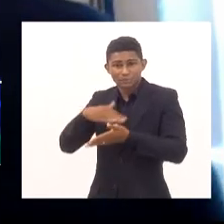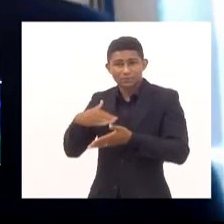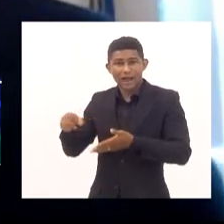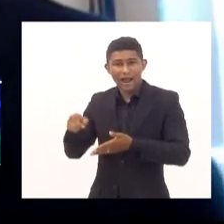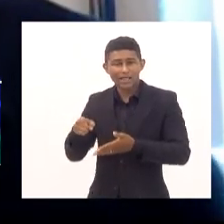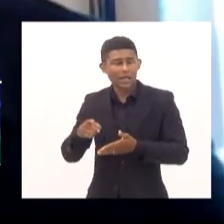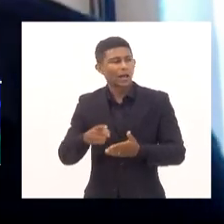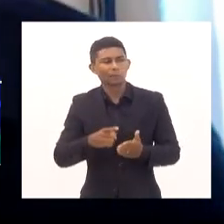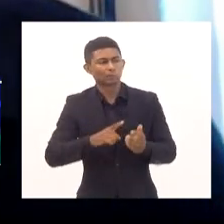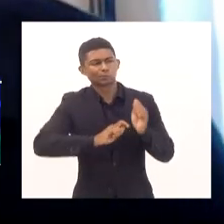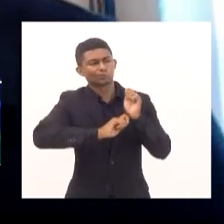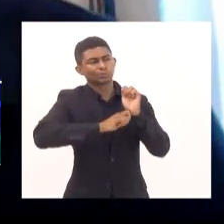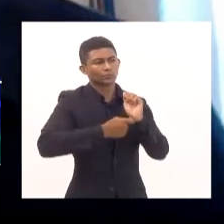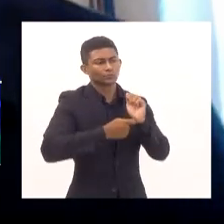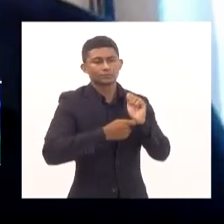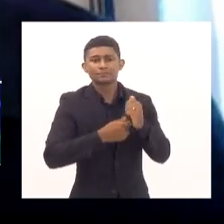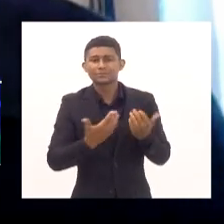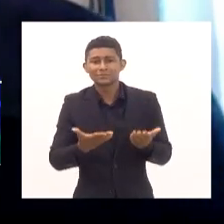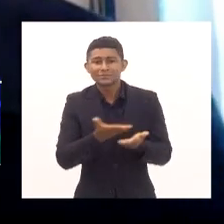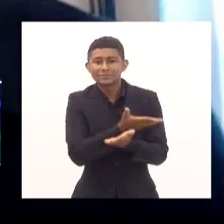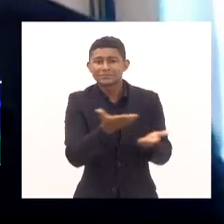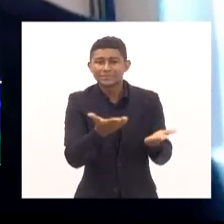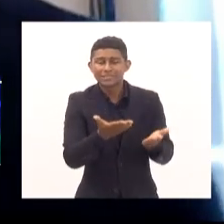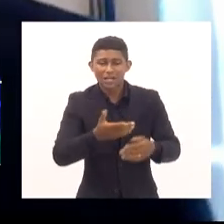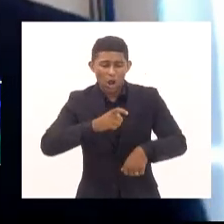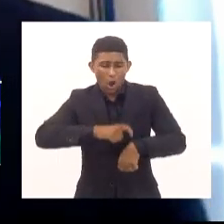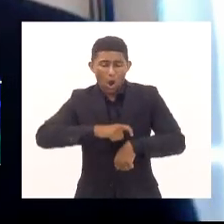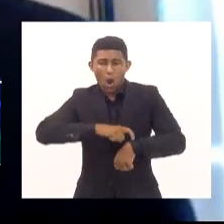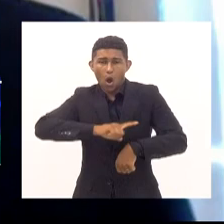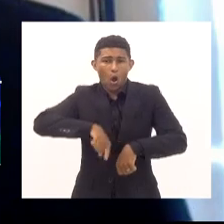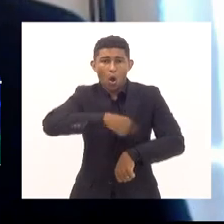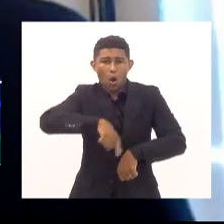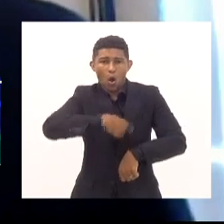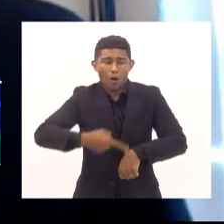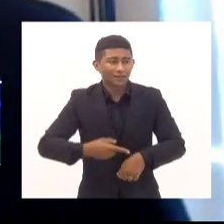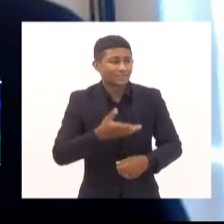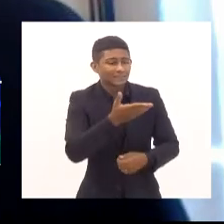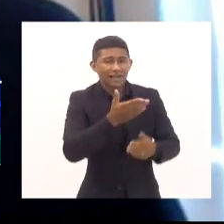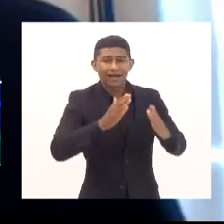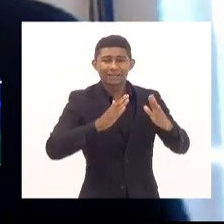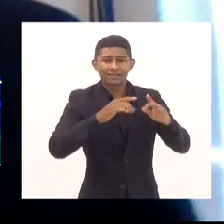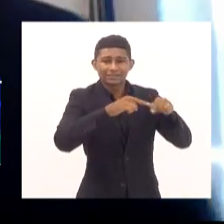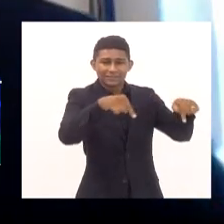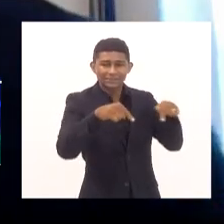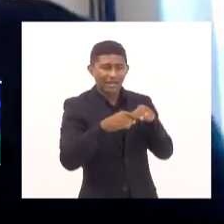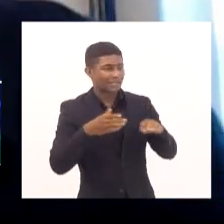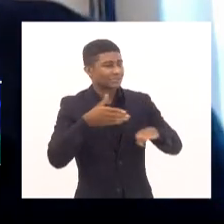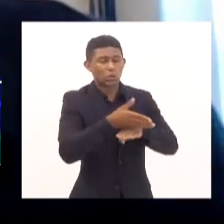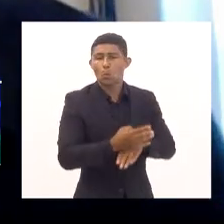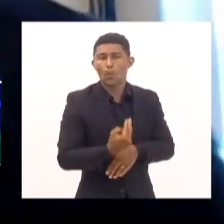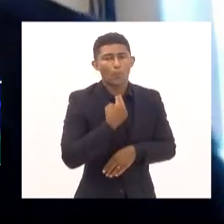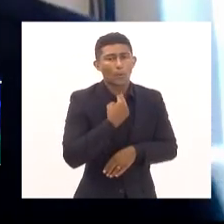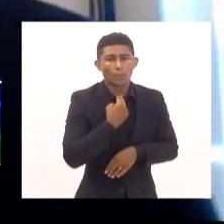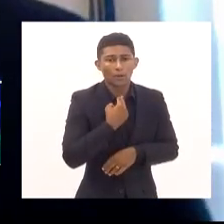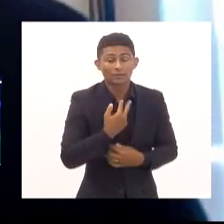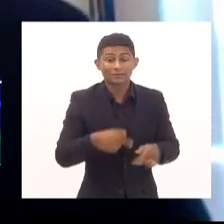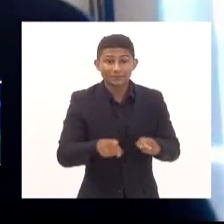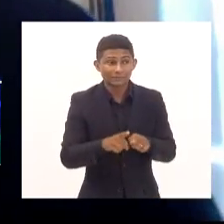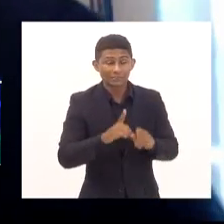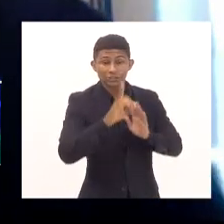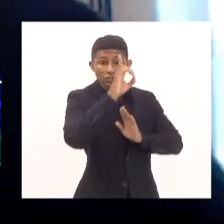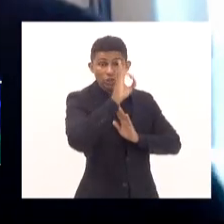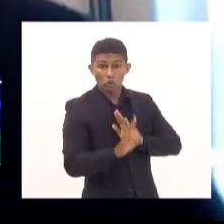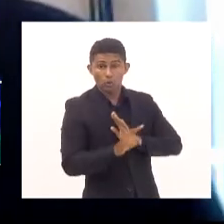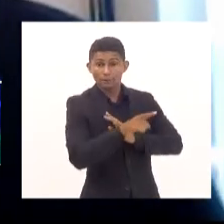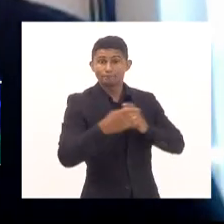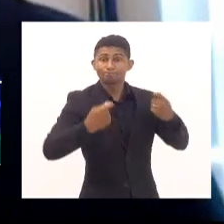horas pelos corredores e, ao mesmo tempo, tem que comprar EPI, tem que garantir